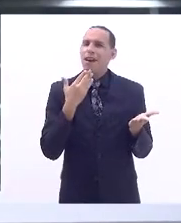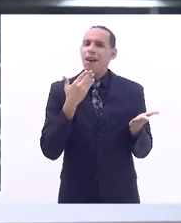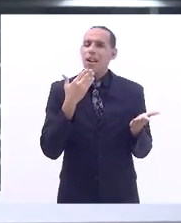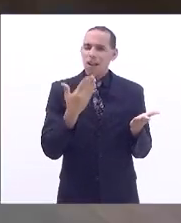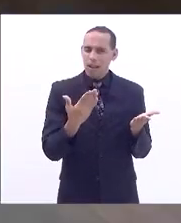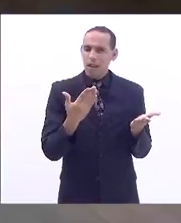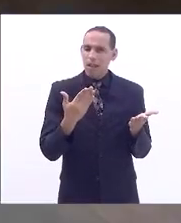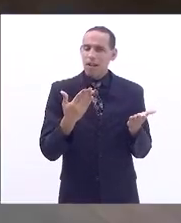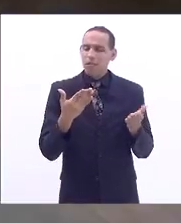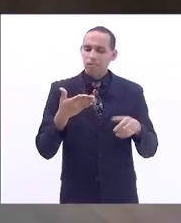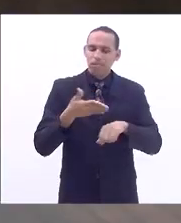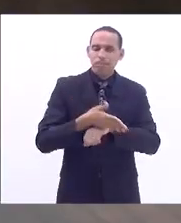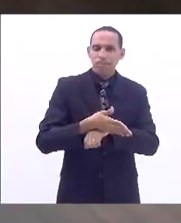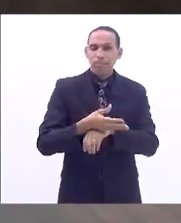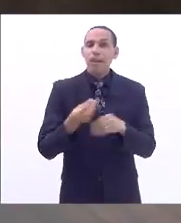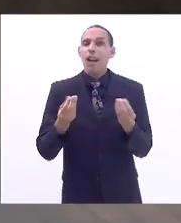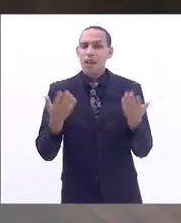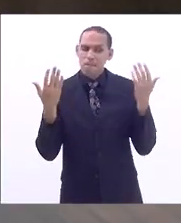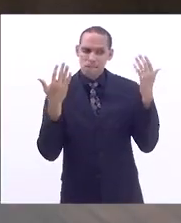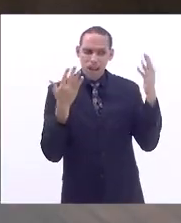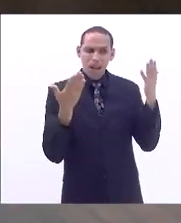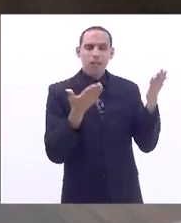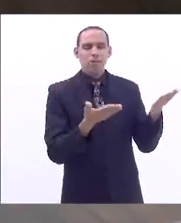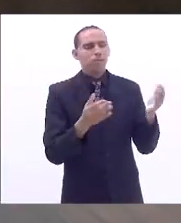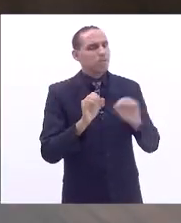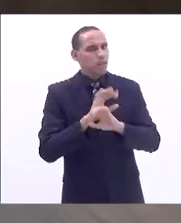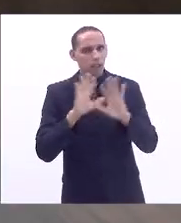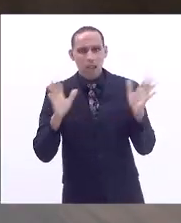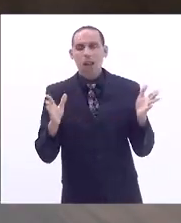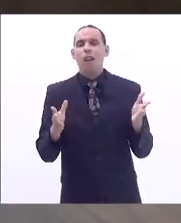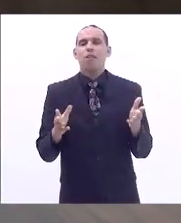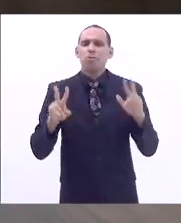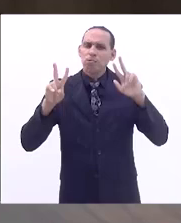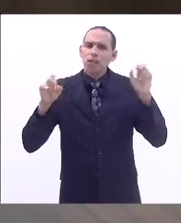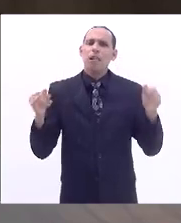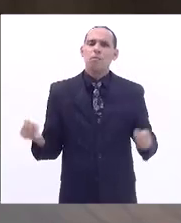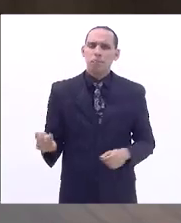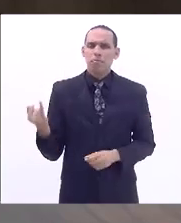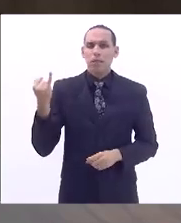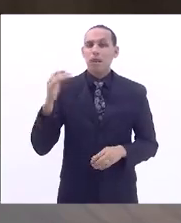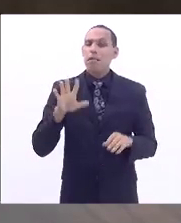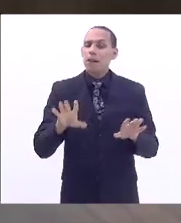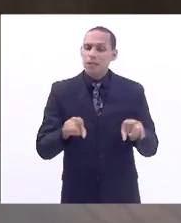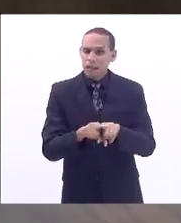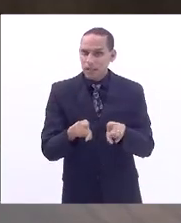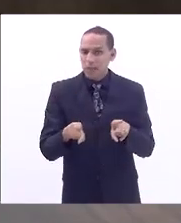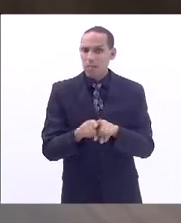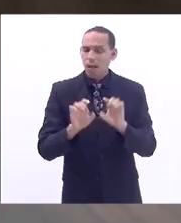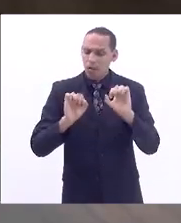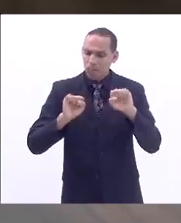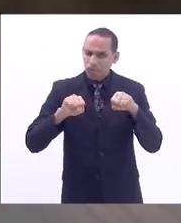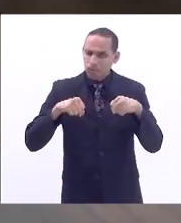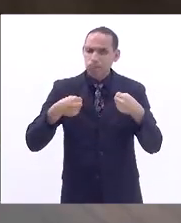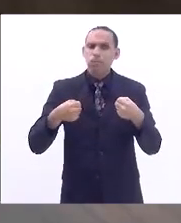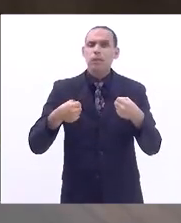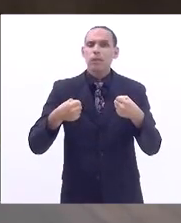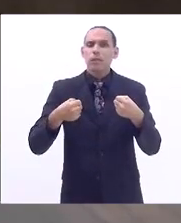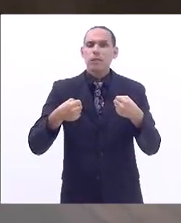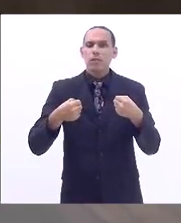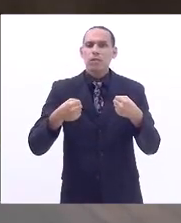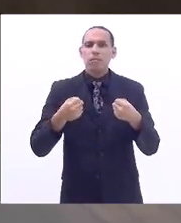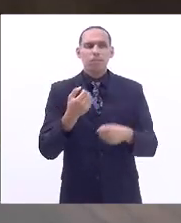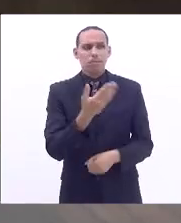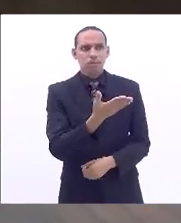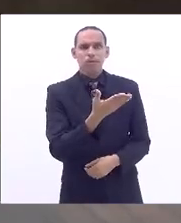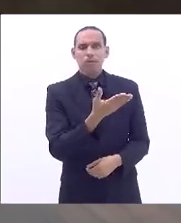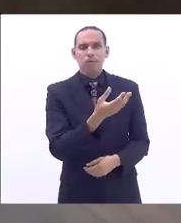fazer essa intervenção para parabenizá-la Claro o tema é importante mas para reforçar o